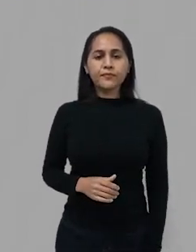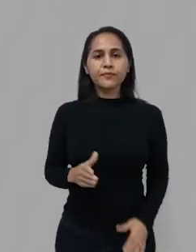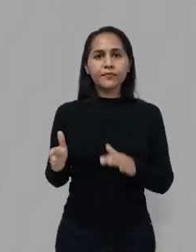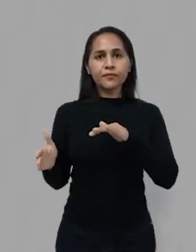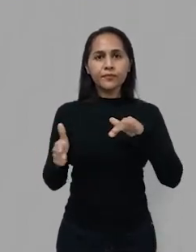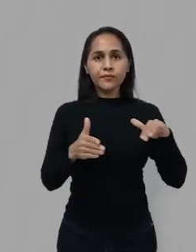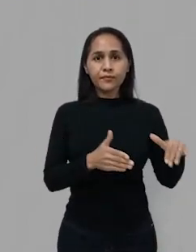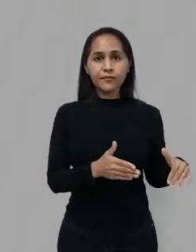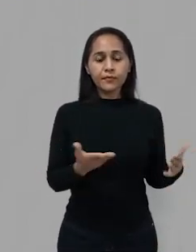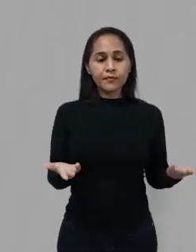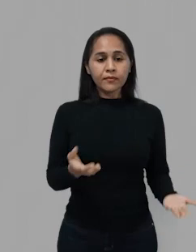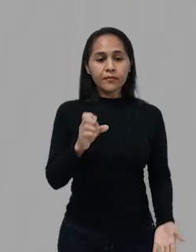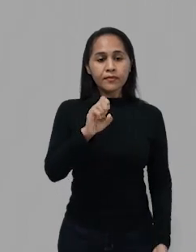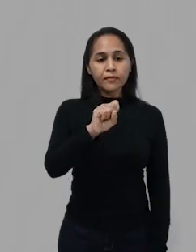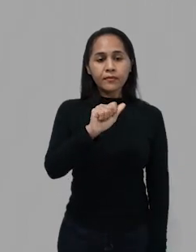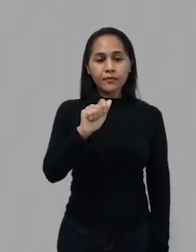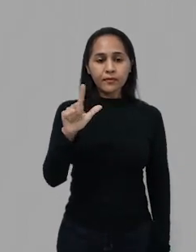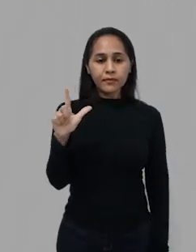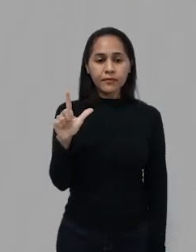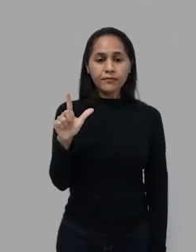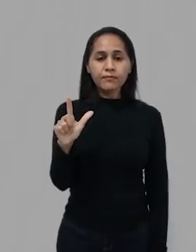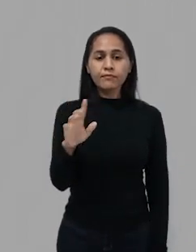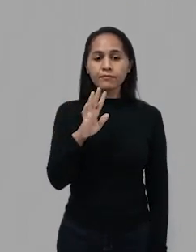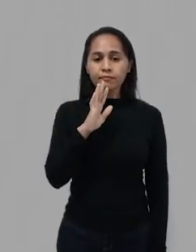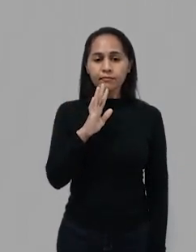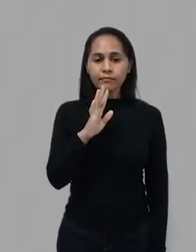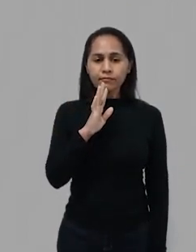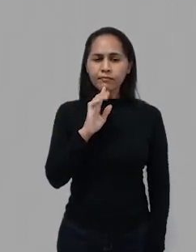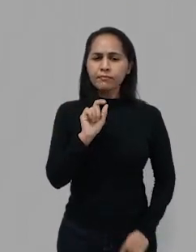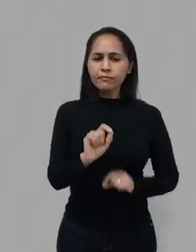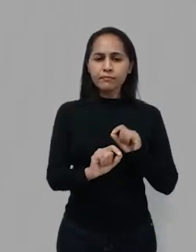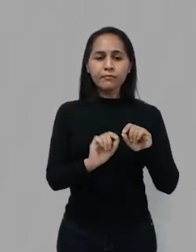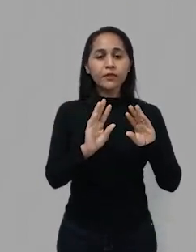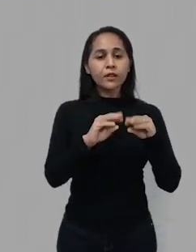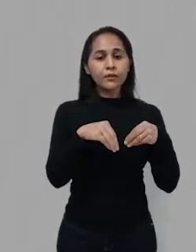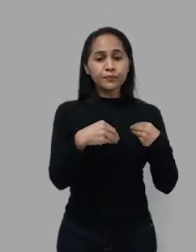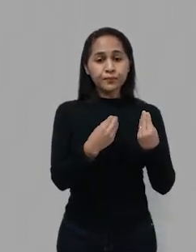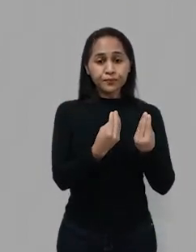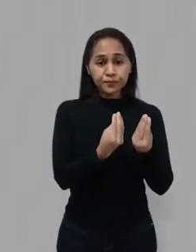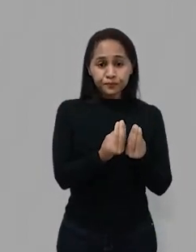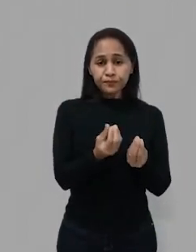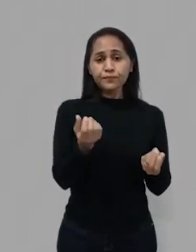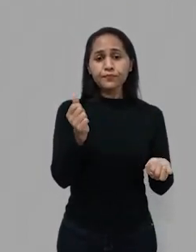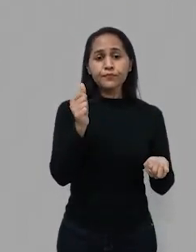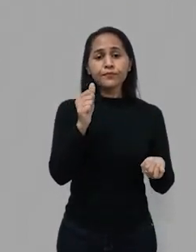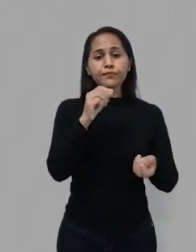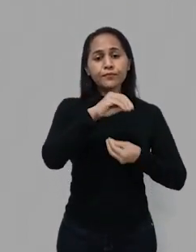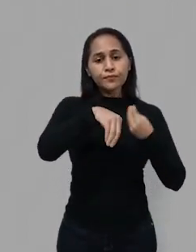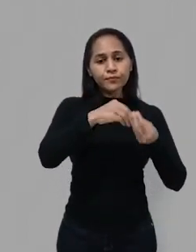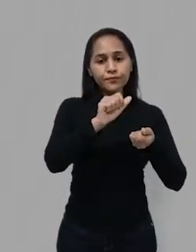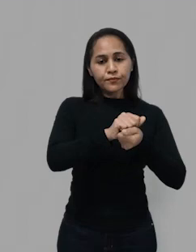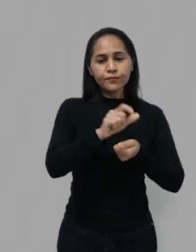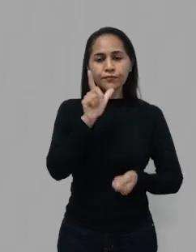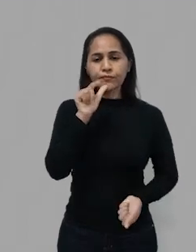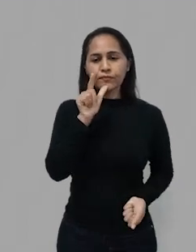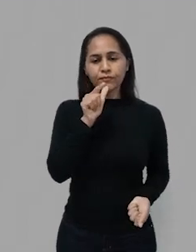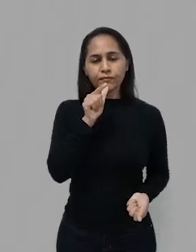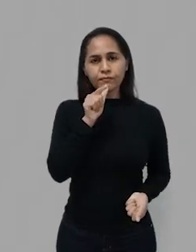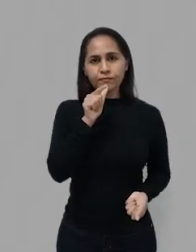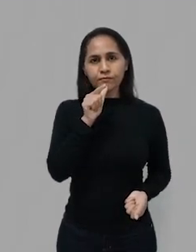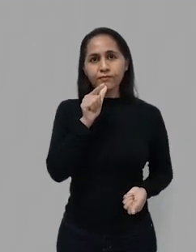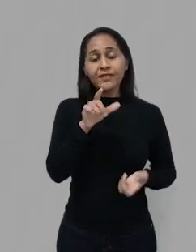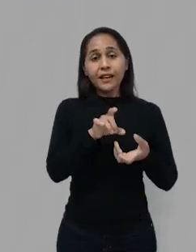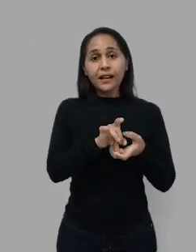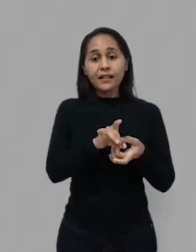os sais. Então, os sais são substâncias que, quando dissolvidas em água, libera pelo menos